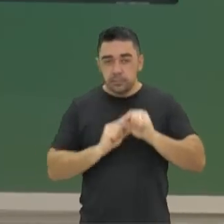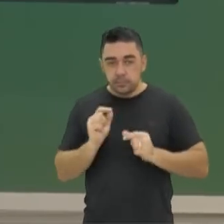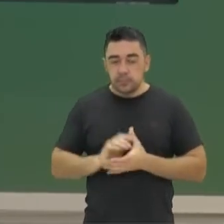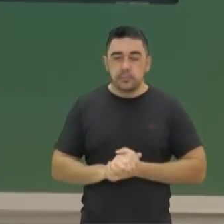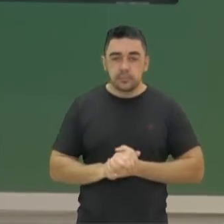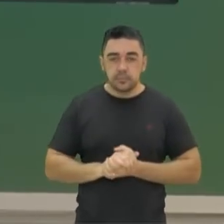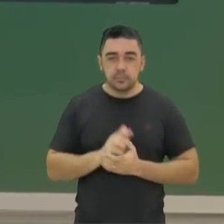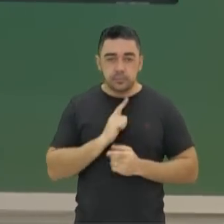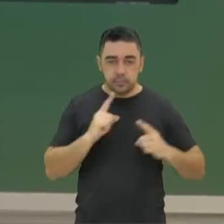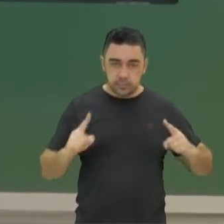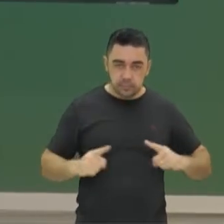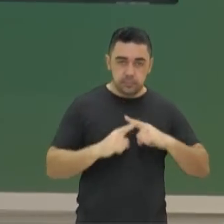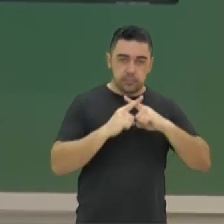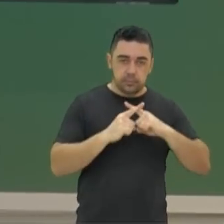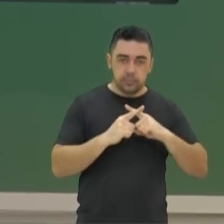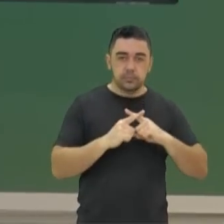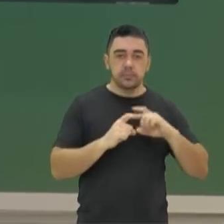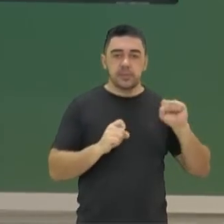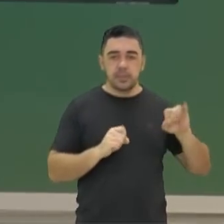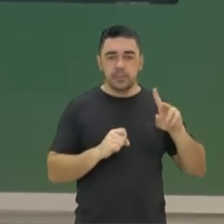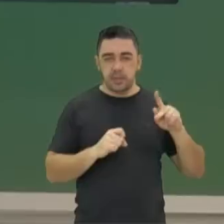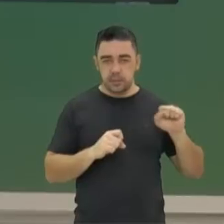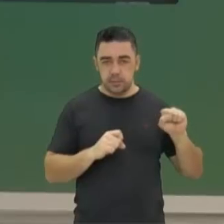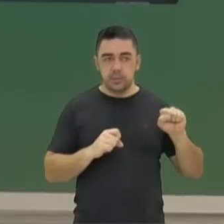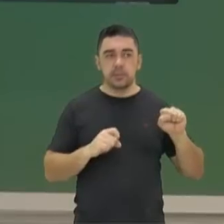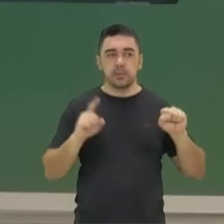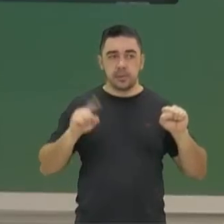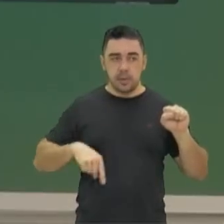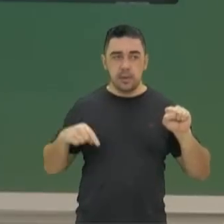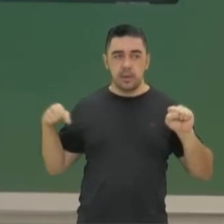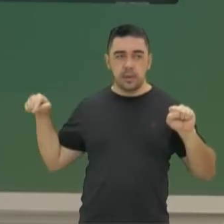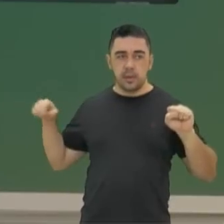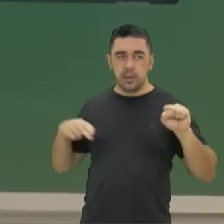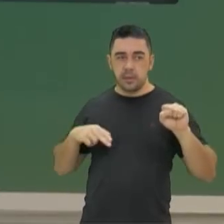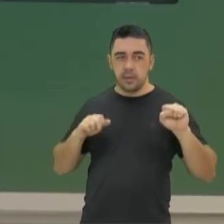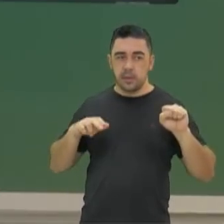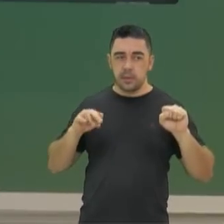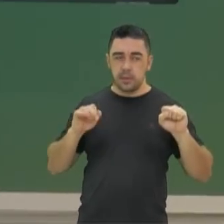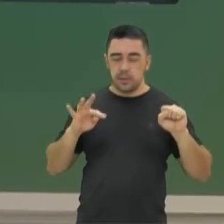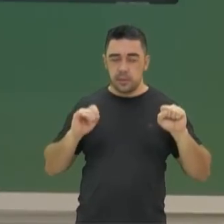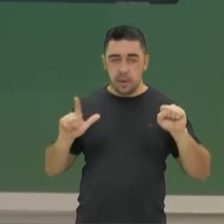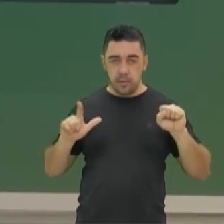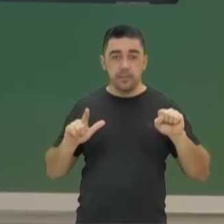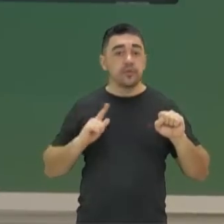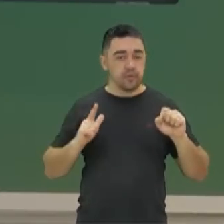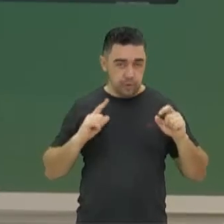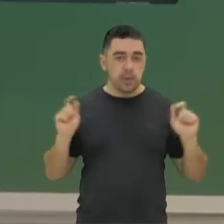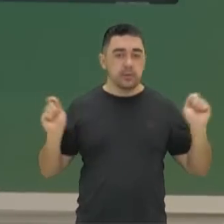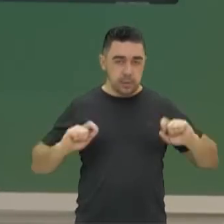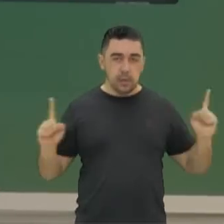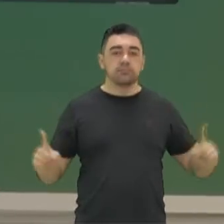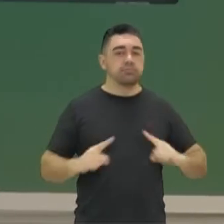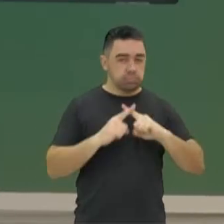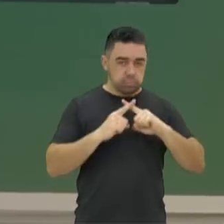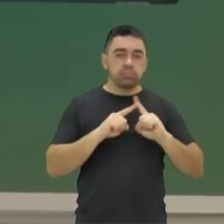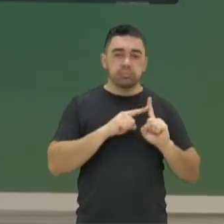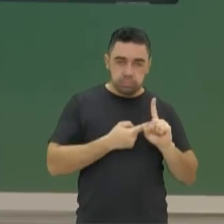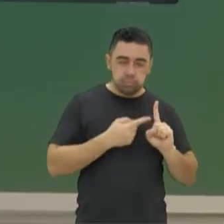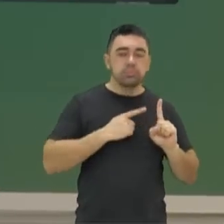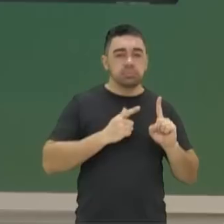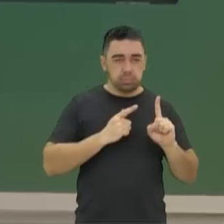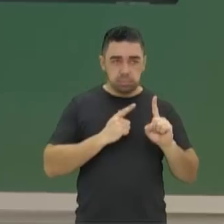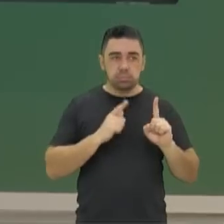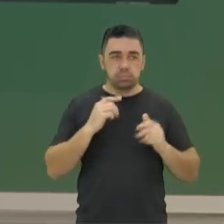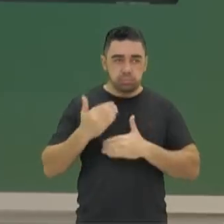que cruzamento entre Homo sapiens com o Homo de Neandertal. Então essas espécies elas chegaram a acasalar e deixaram